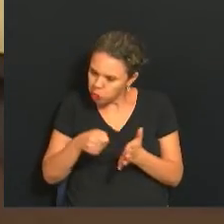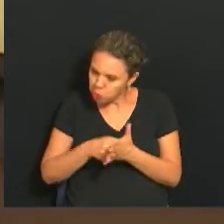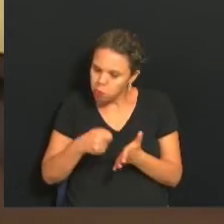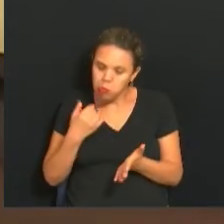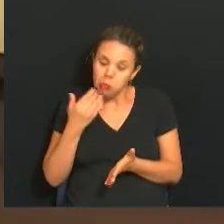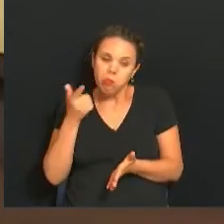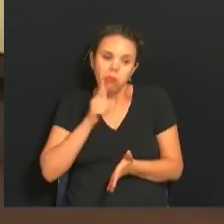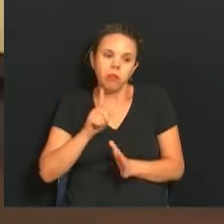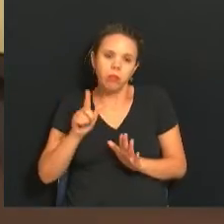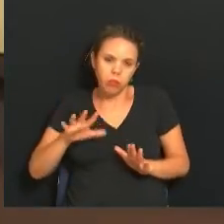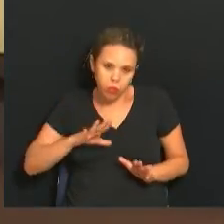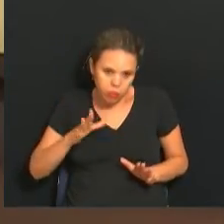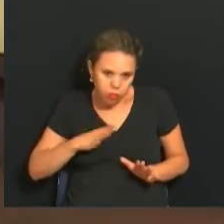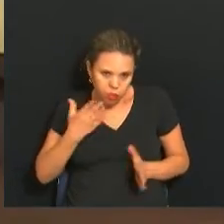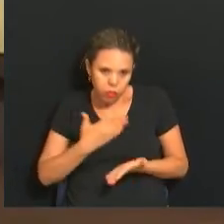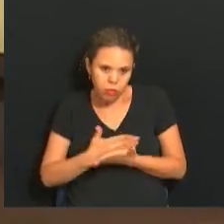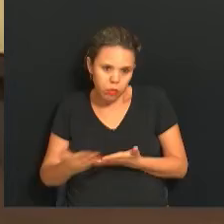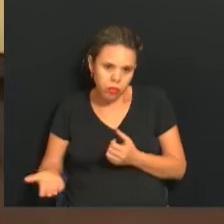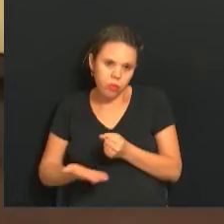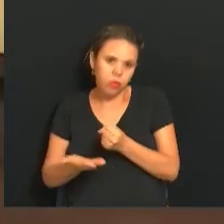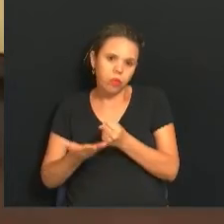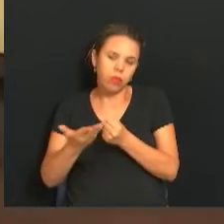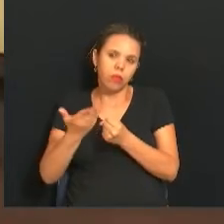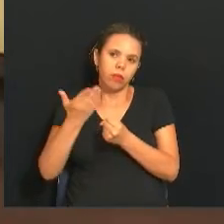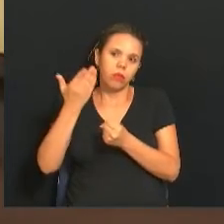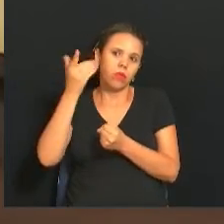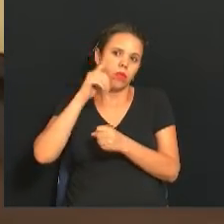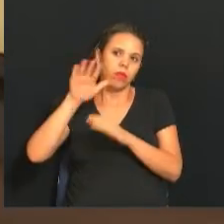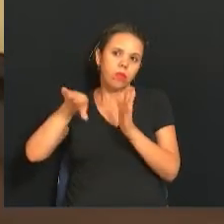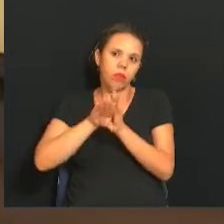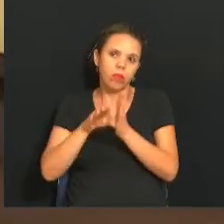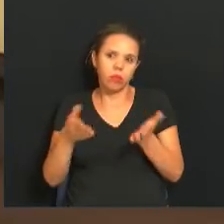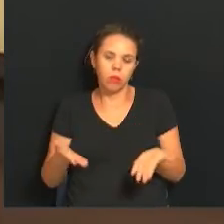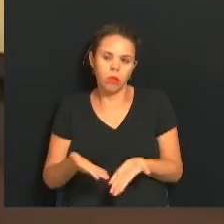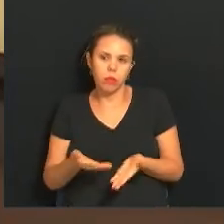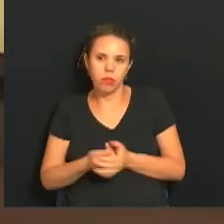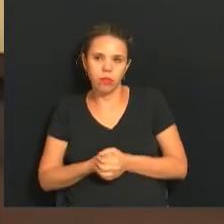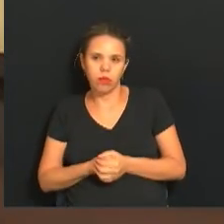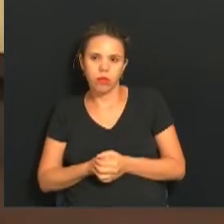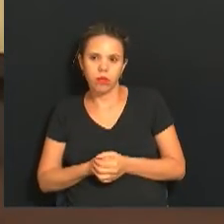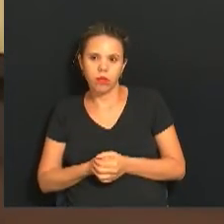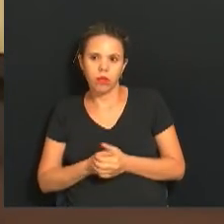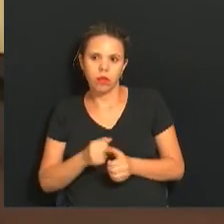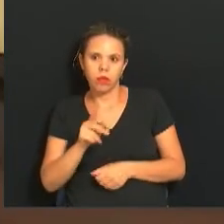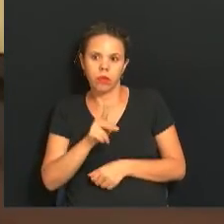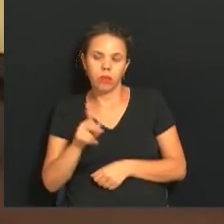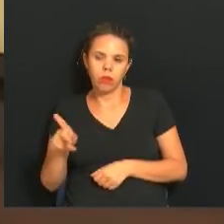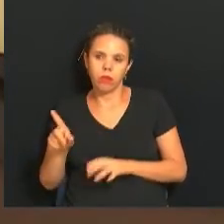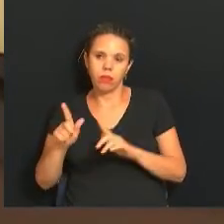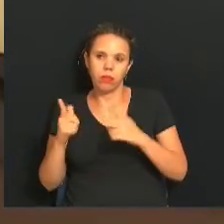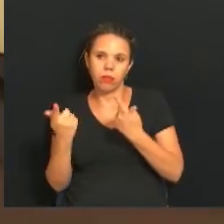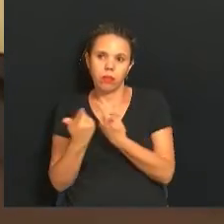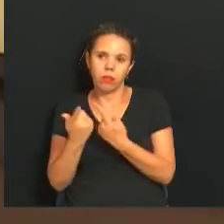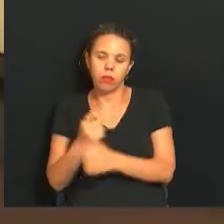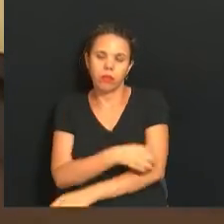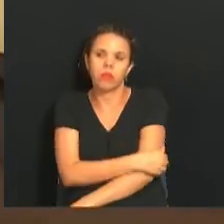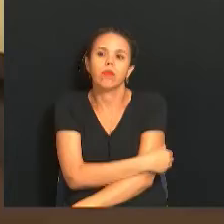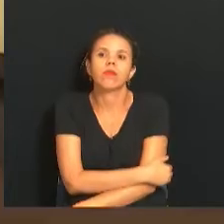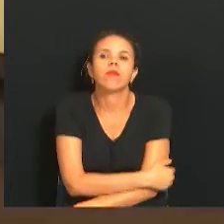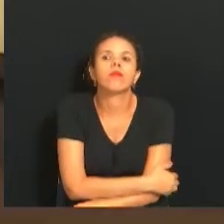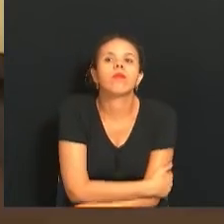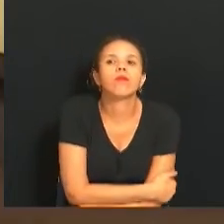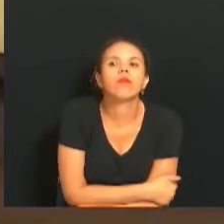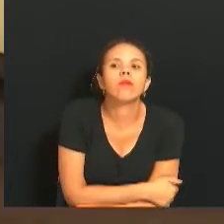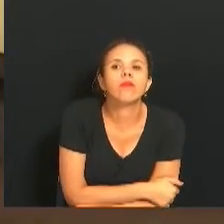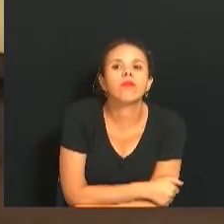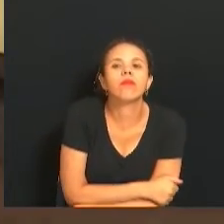coragem de ter começado pequenininha, eu não teria chegado onde eu cheguei, me tornando, inclusive, professora, fazendo consultoria. E a